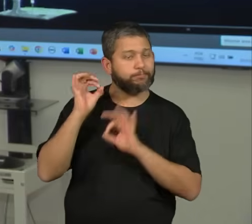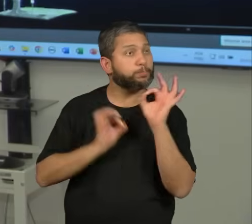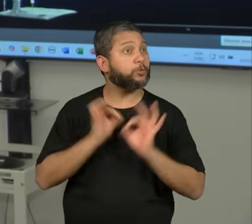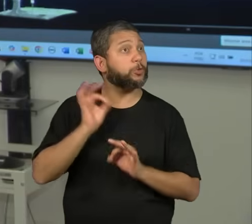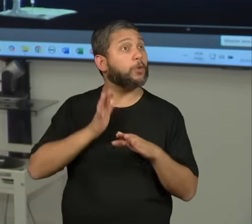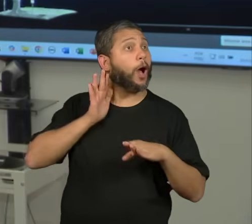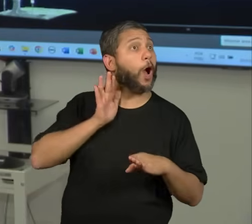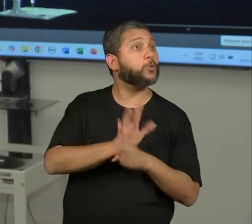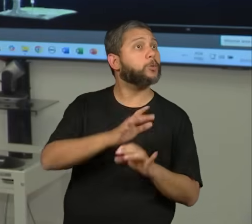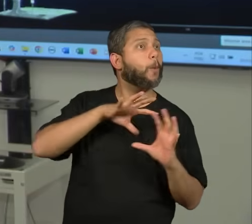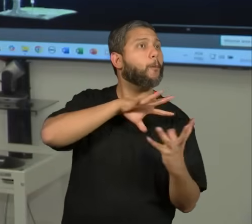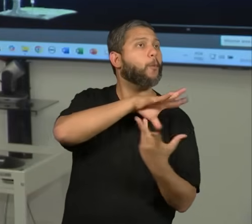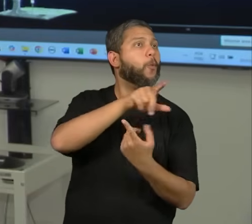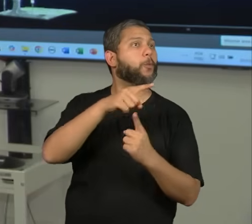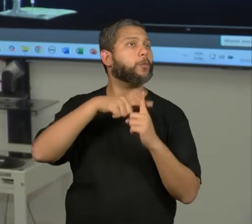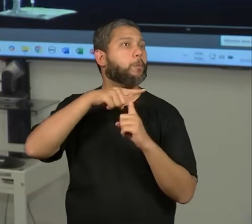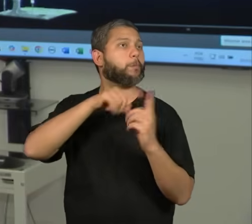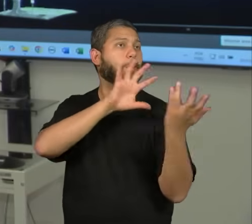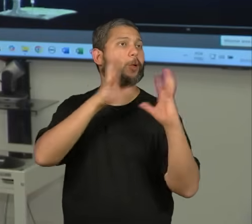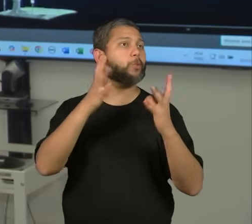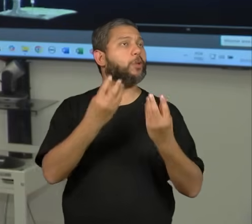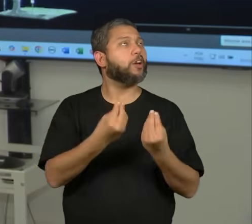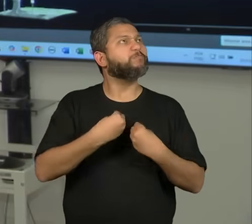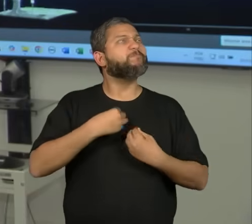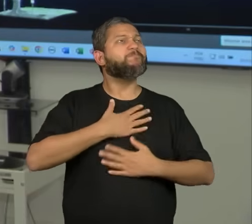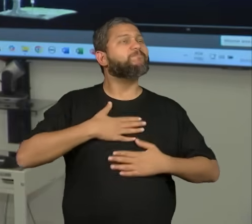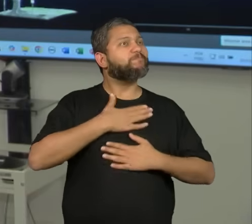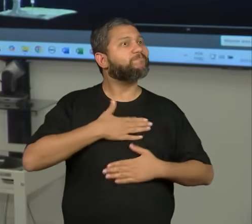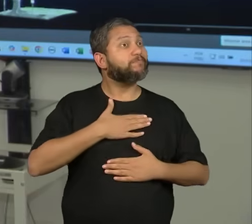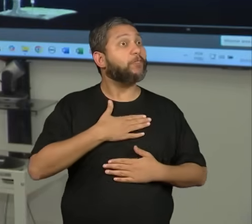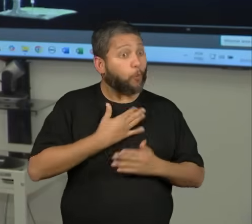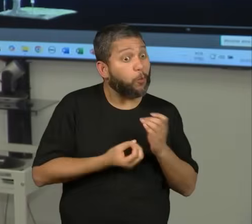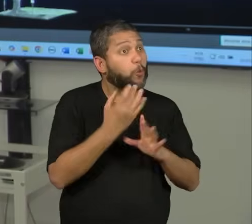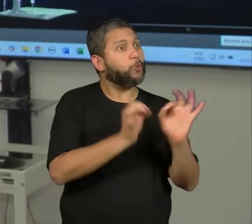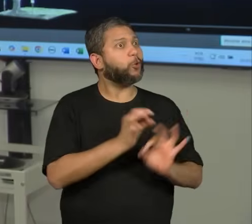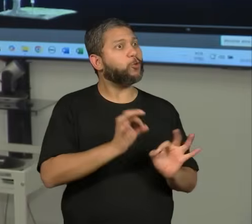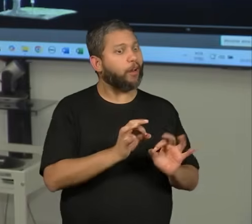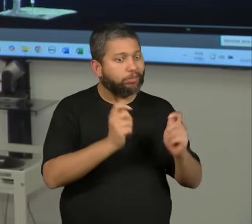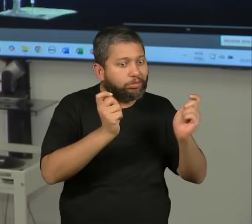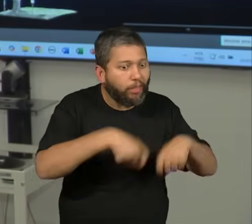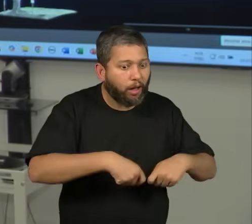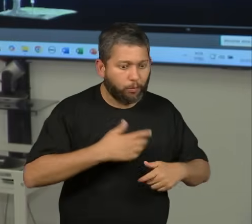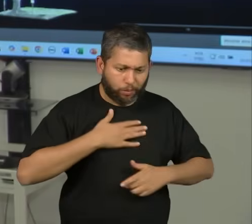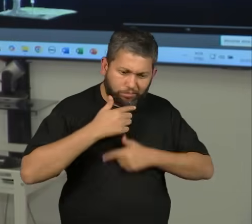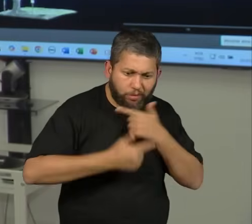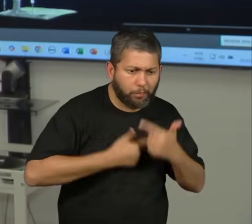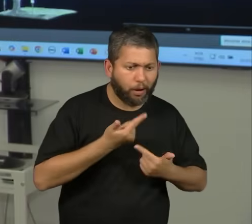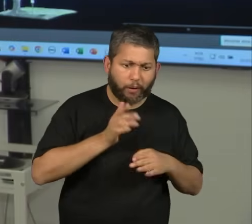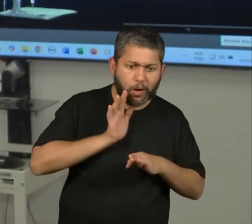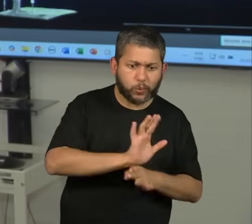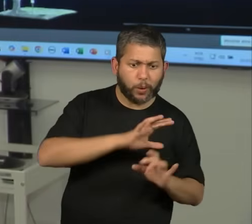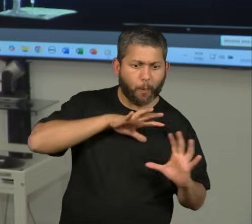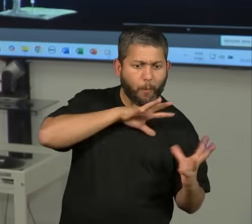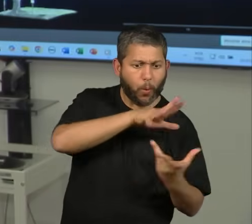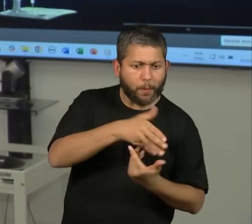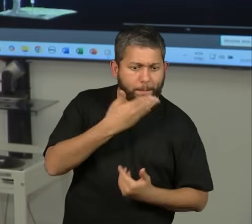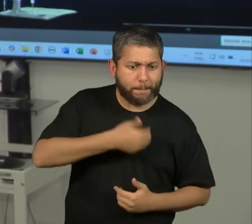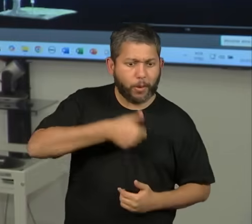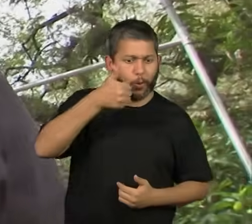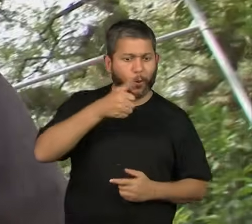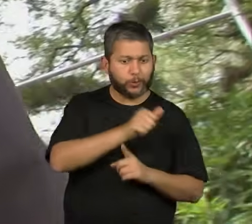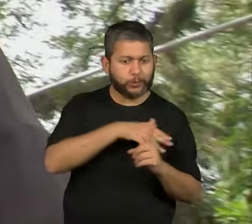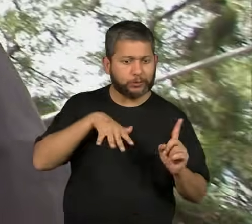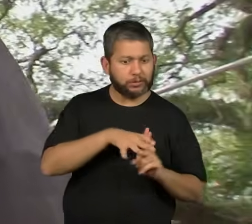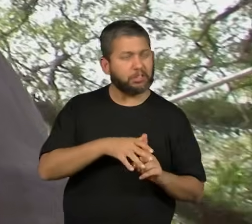das mudanças climáticas, está me deixando muito satisfeito, sabe? Eu tô sentindo que o meu trabalho realmente pode contribuir com algo para a